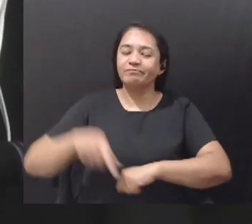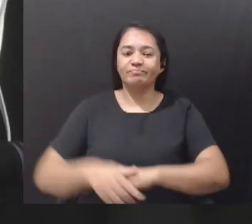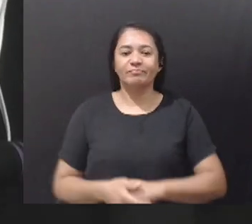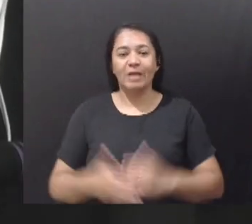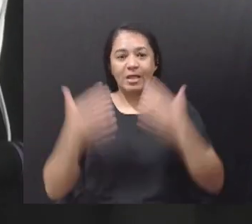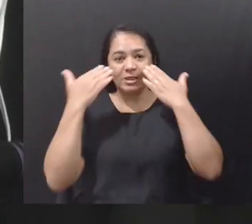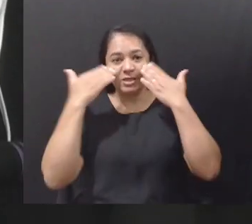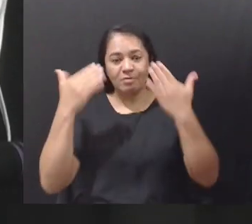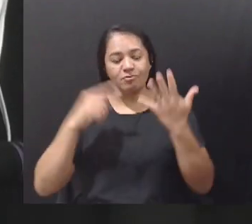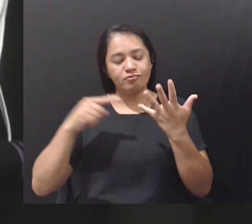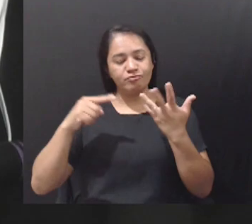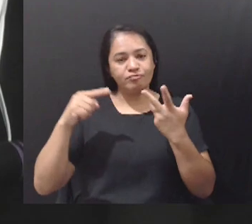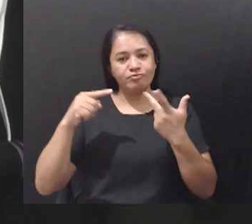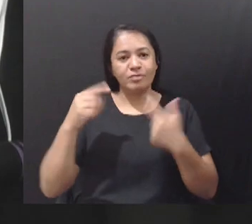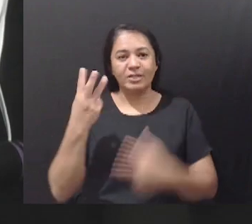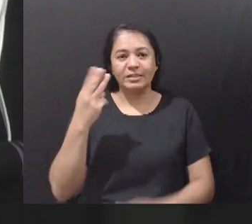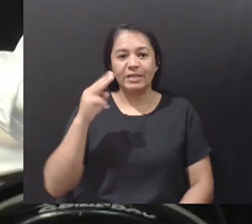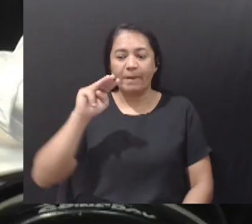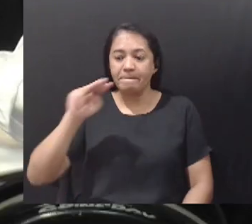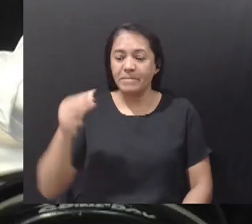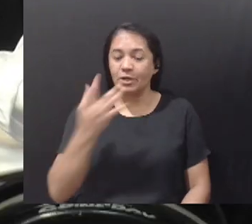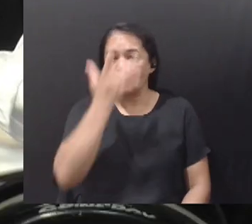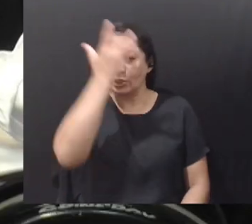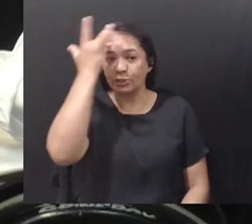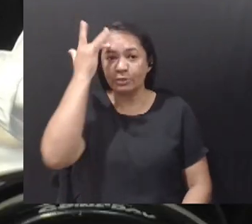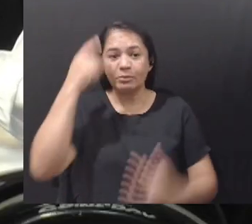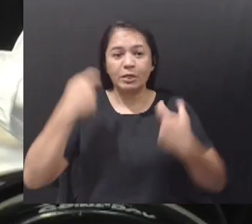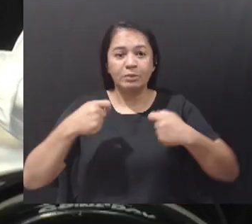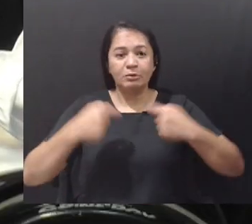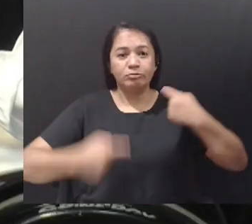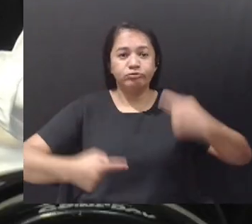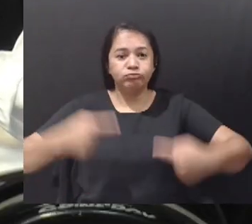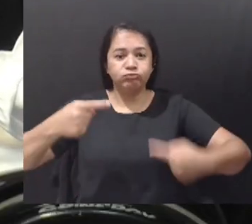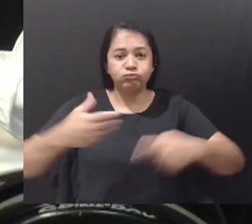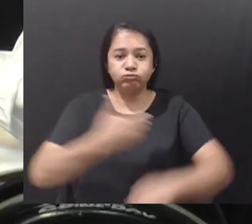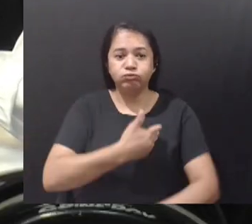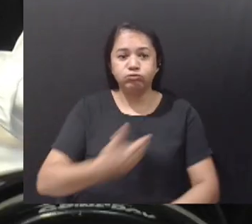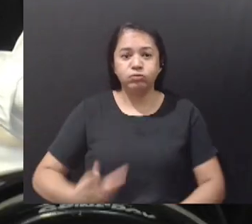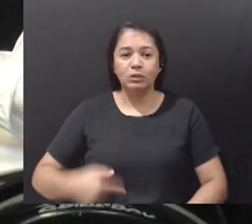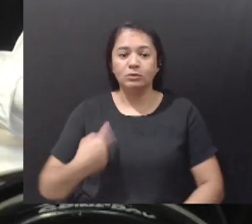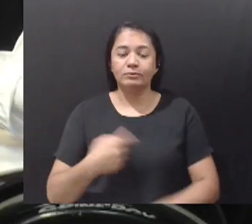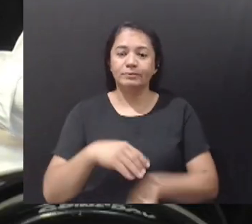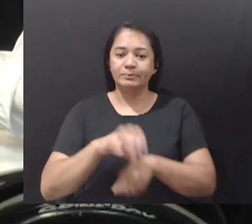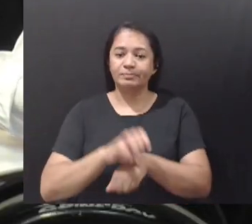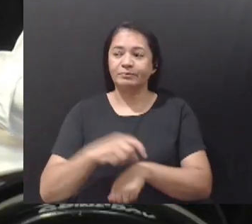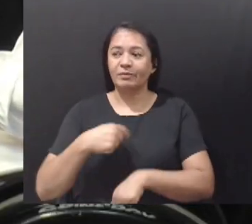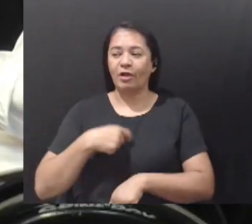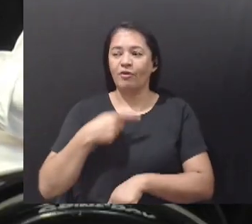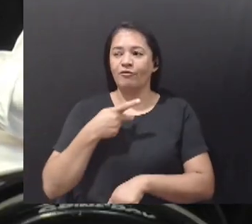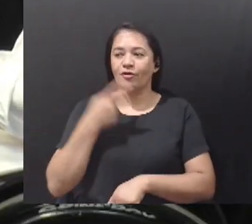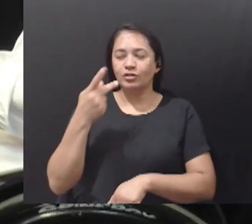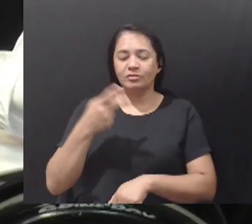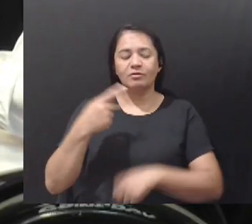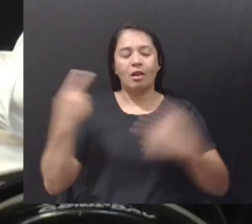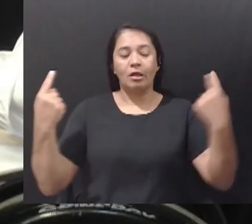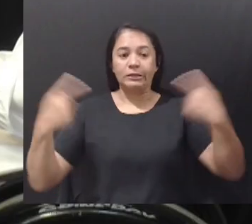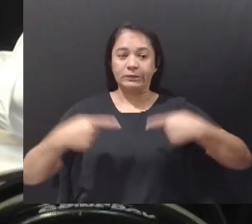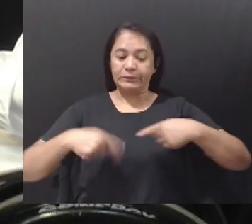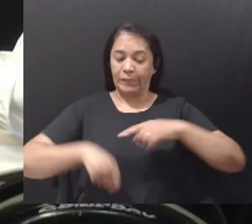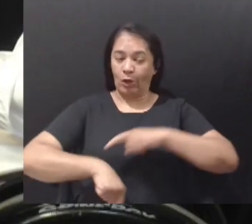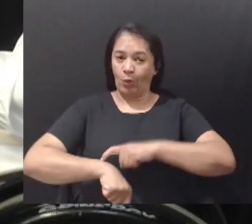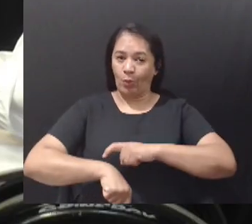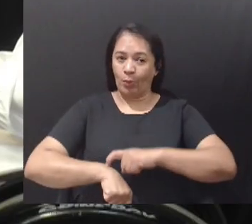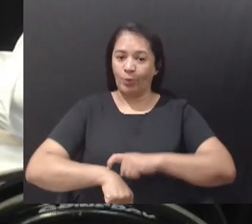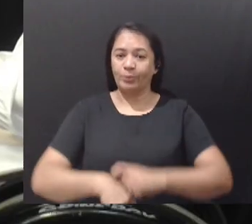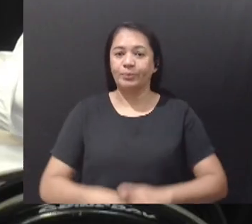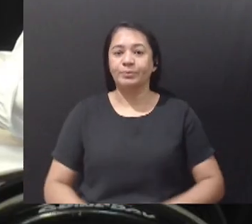3 milhões de pessoas que precisam de políticas públicas no nosso estado? Então, eu vou te contar o desafio daquele momento e vou te contar daqui